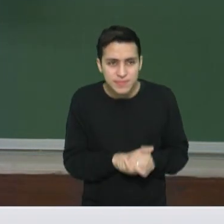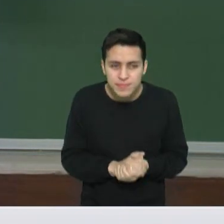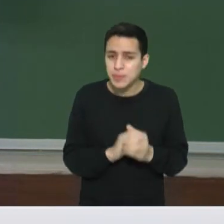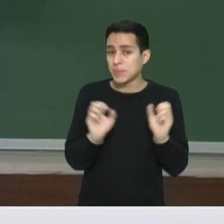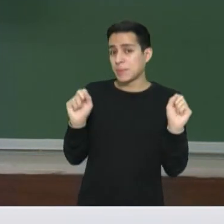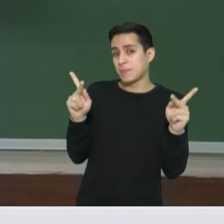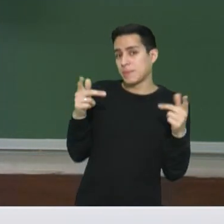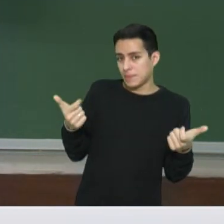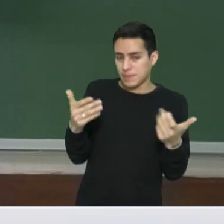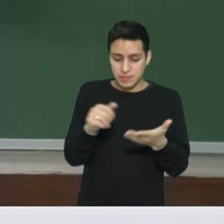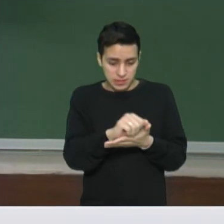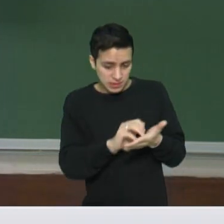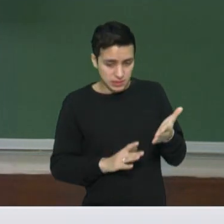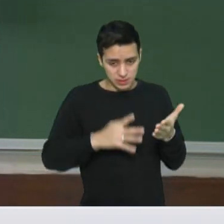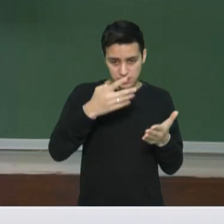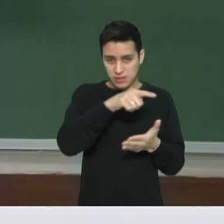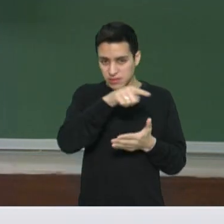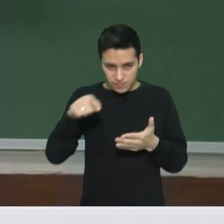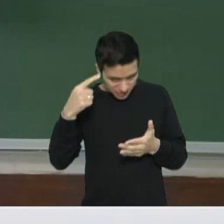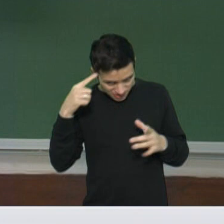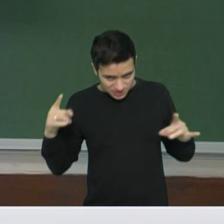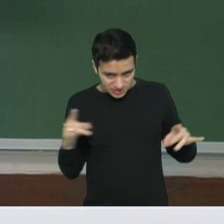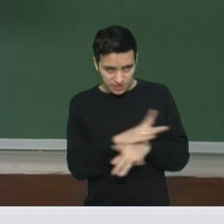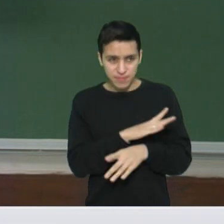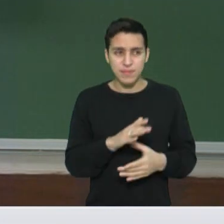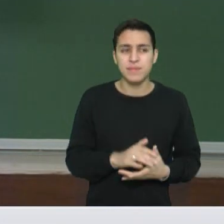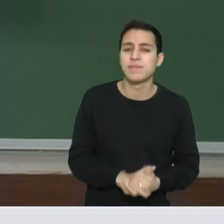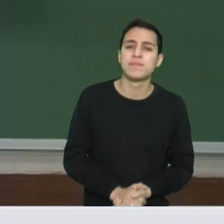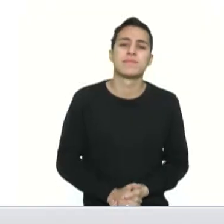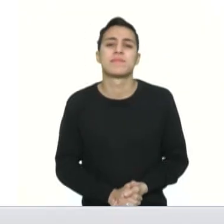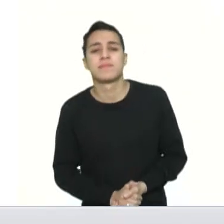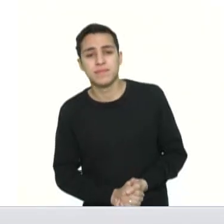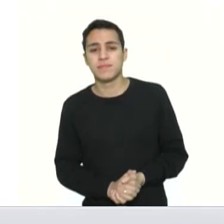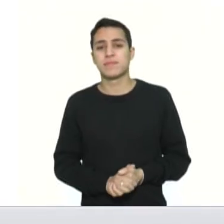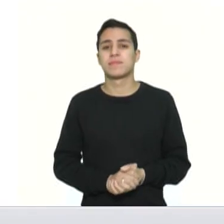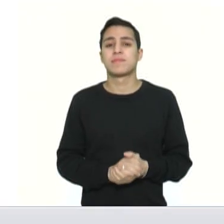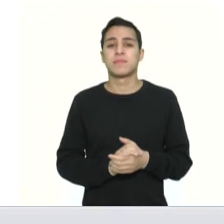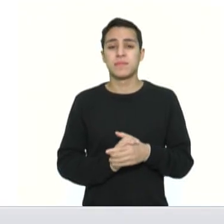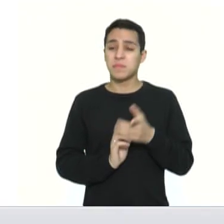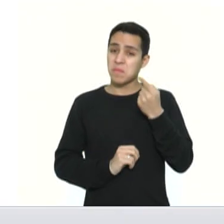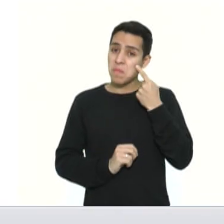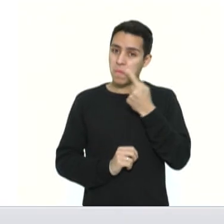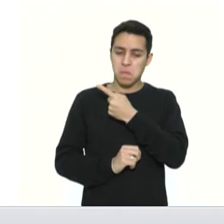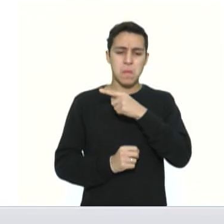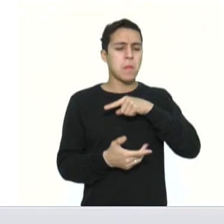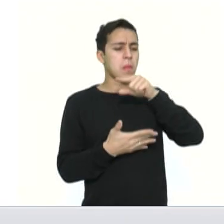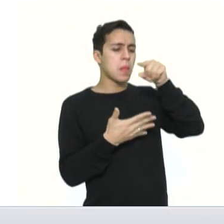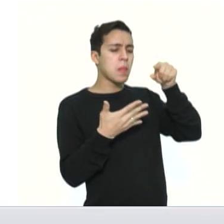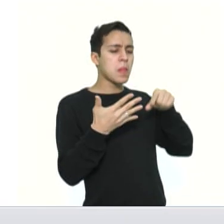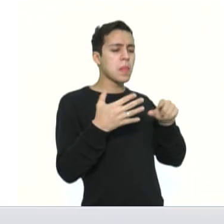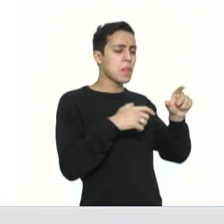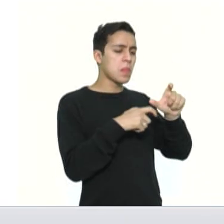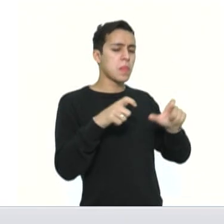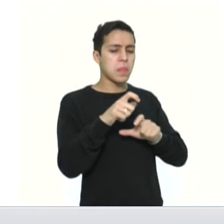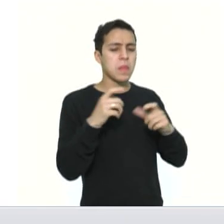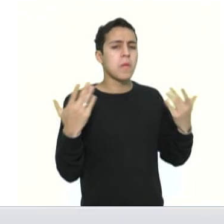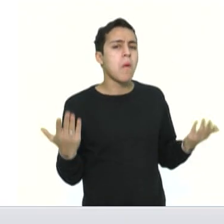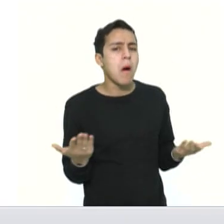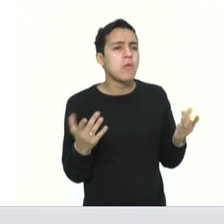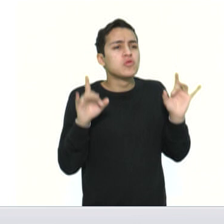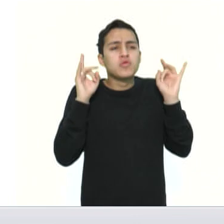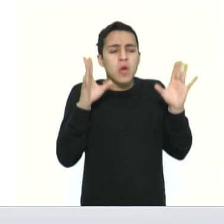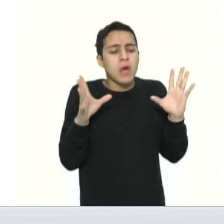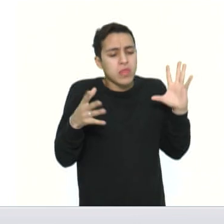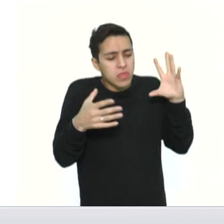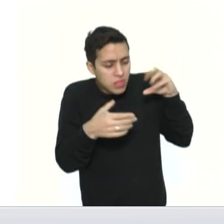Ok. Exercício 4 para a gente ir fechando, olha lá. Contém só elementos da história em quadrinhos a alternativa.